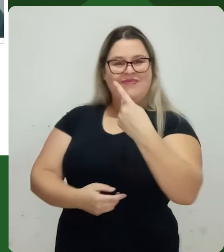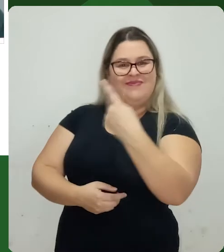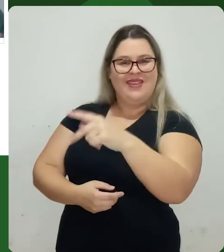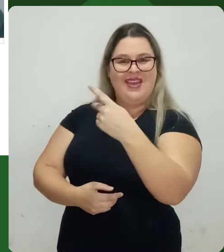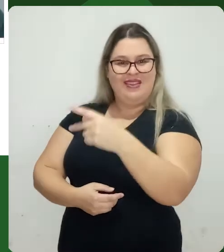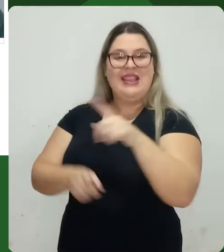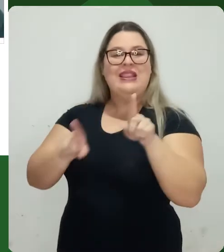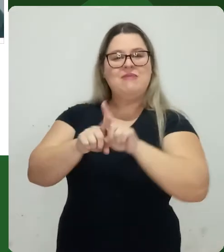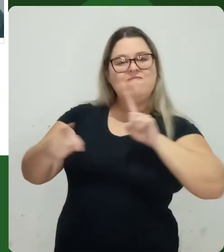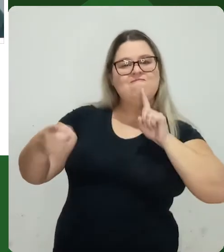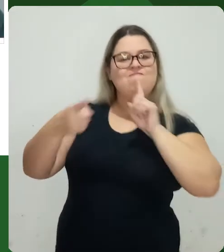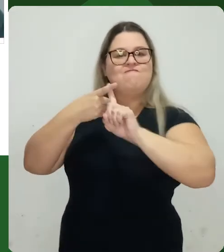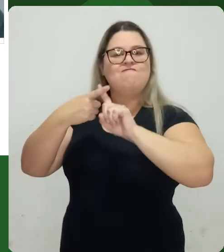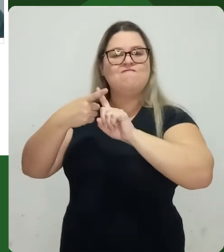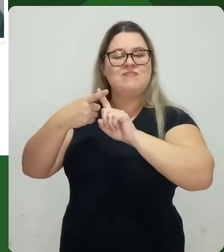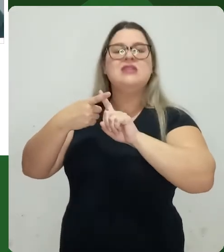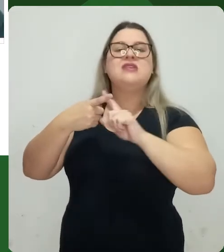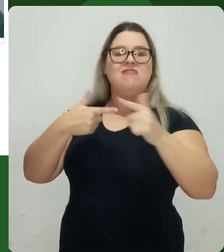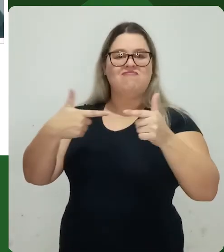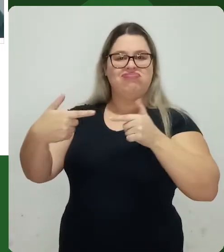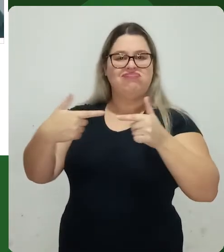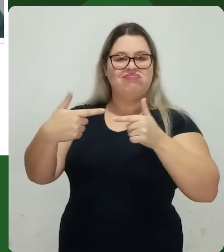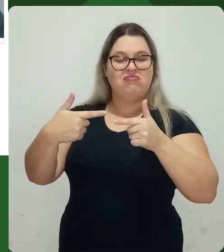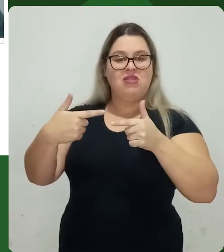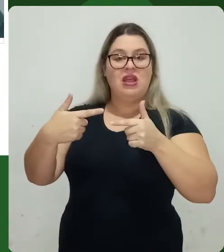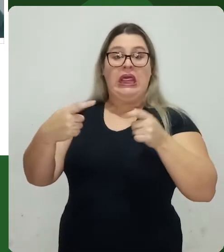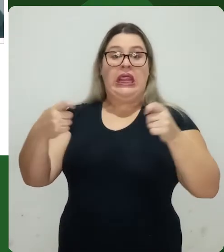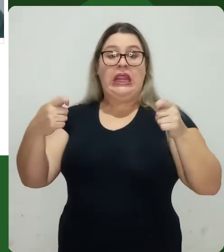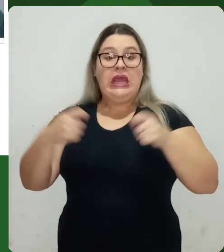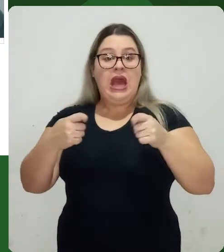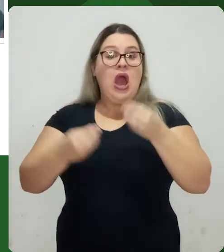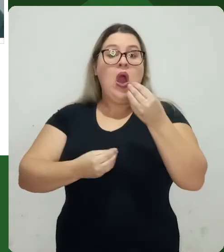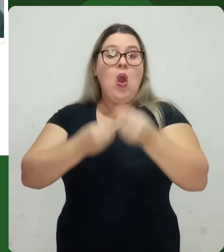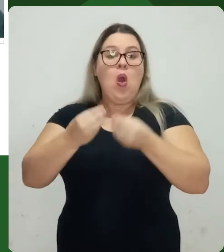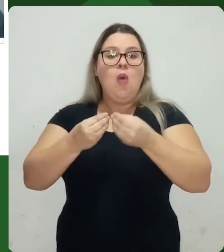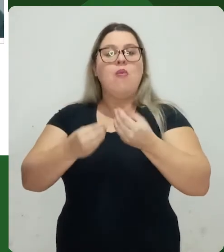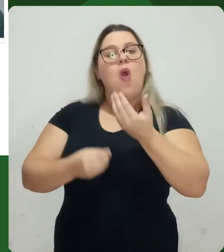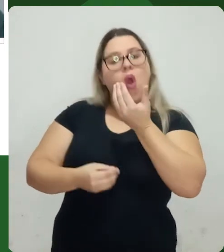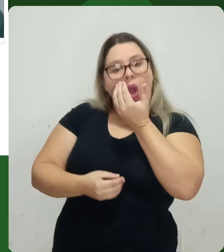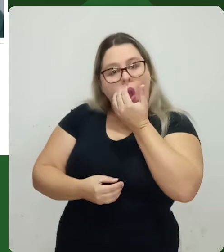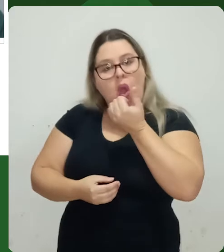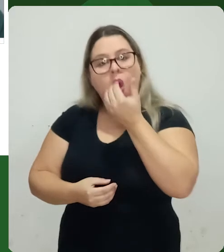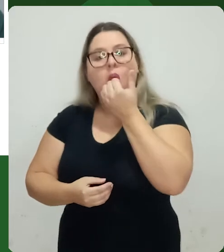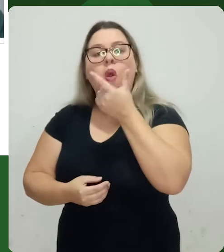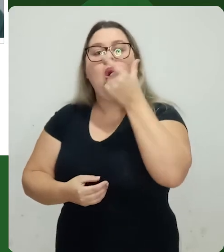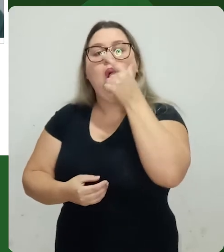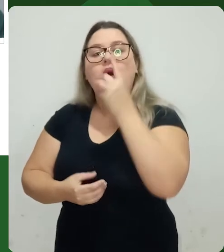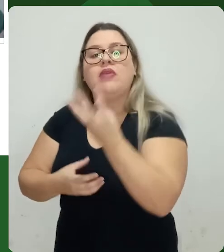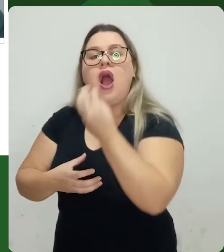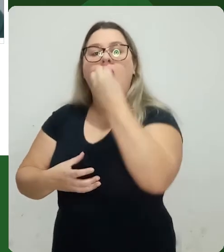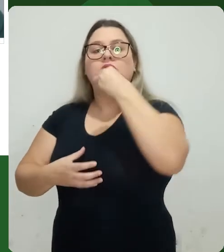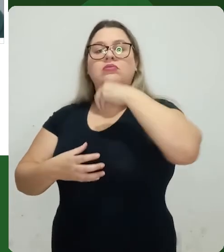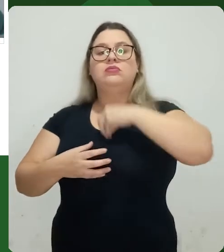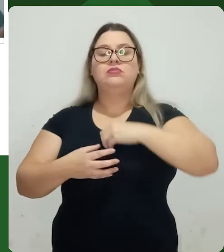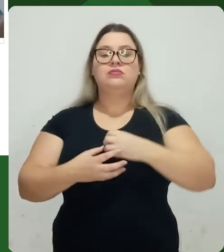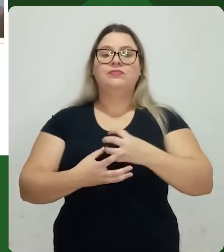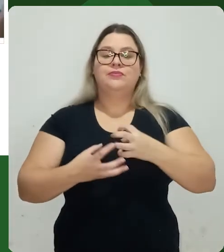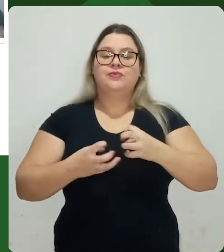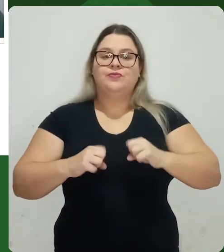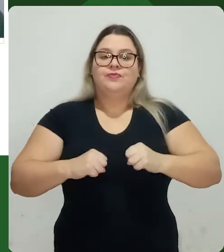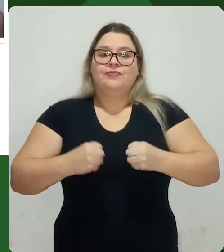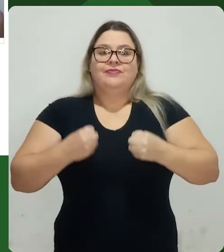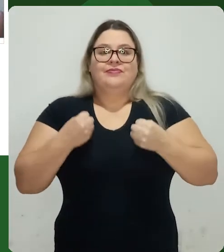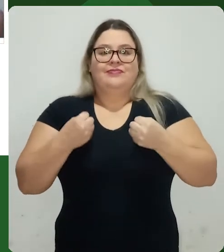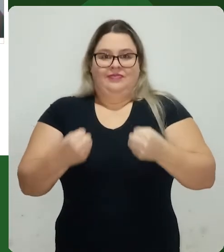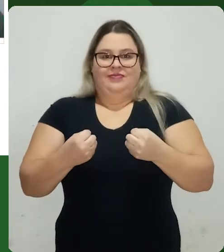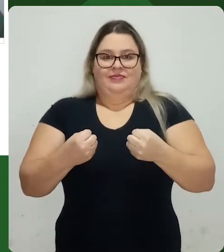das mortes dos seus compatriotas. E que isso só seria possível quando eles devorassem os